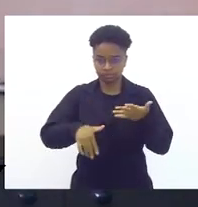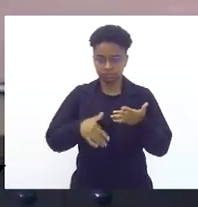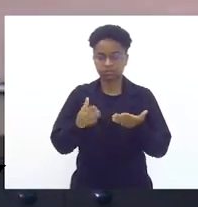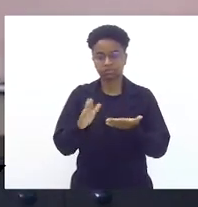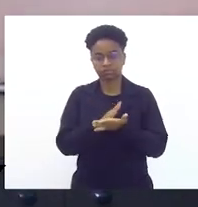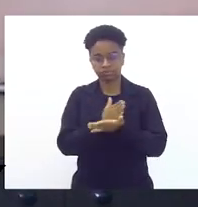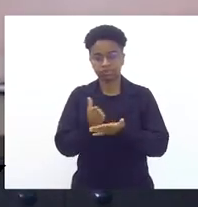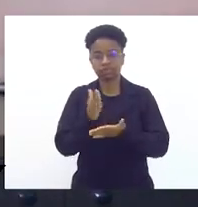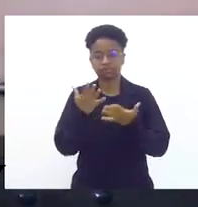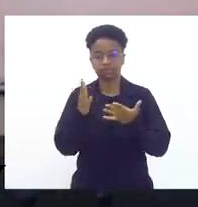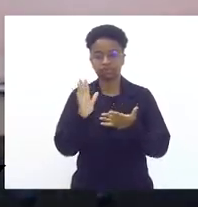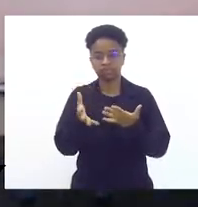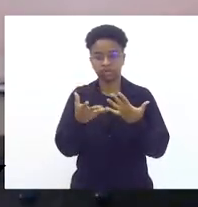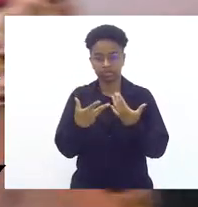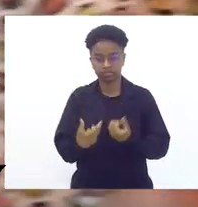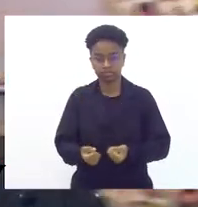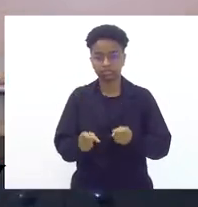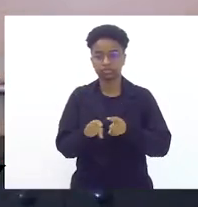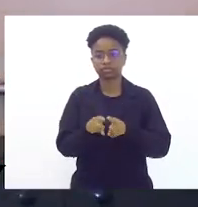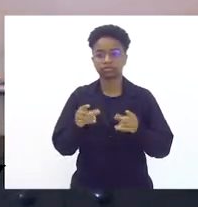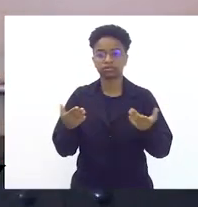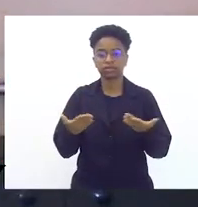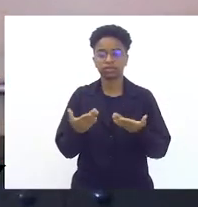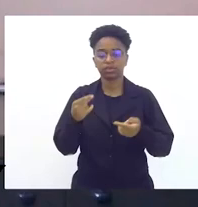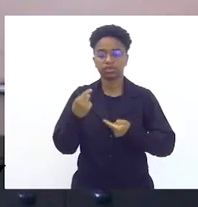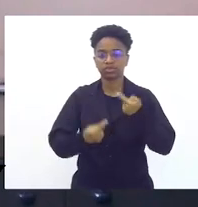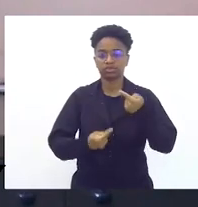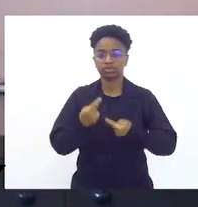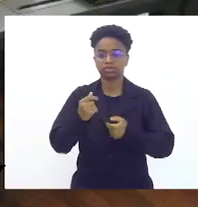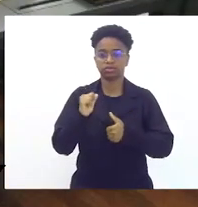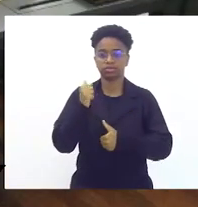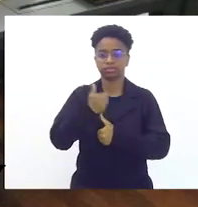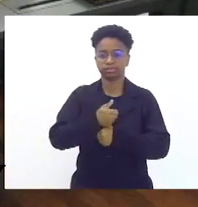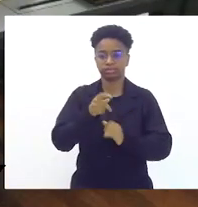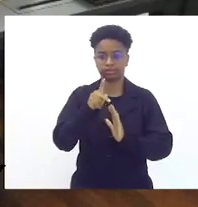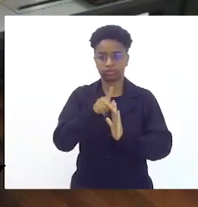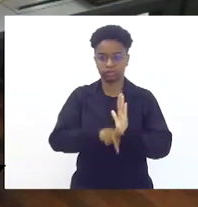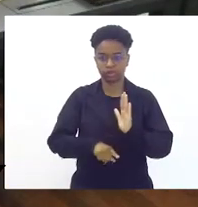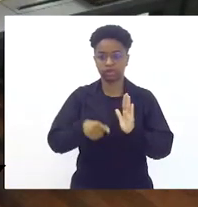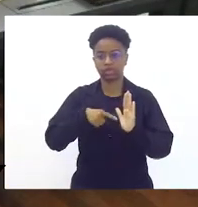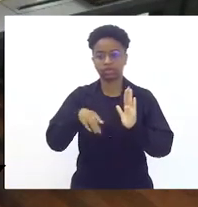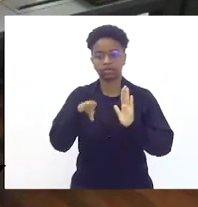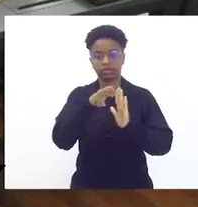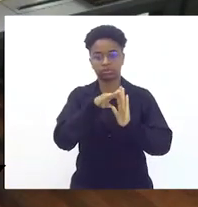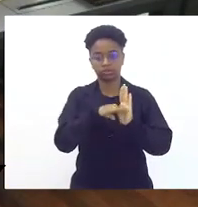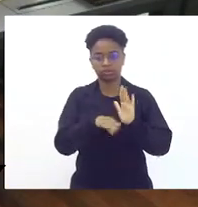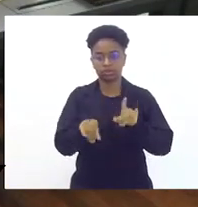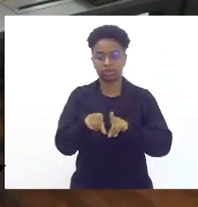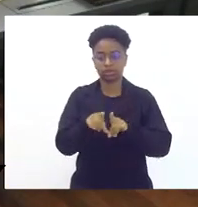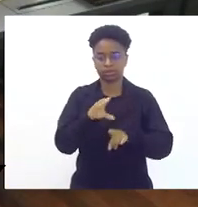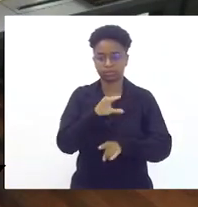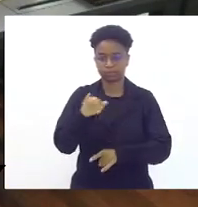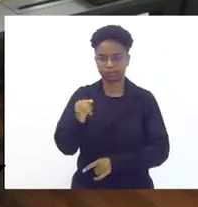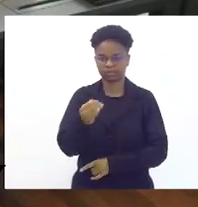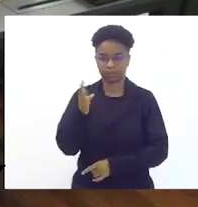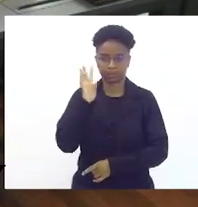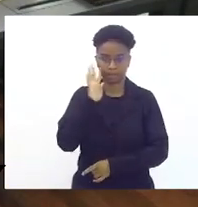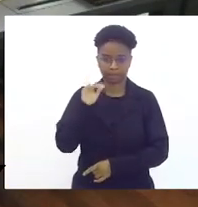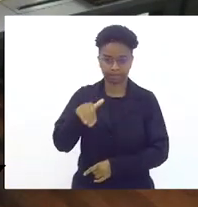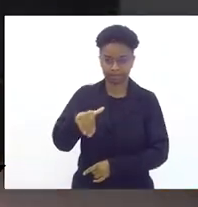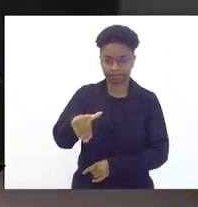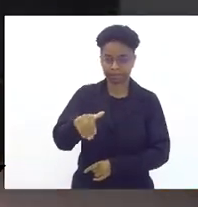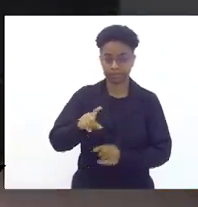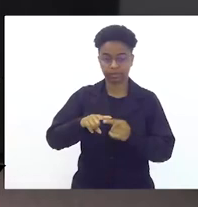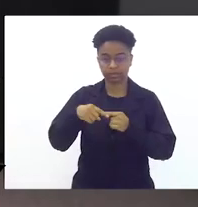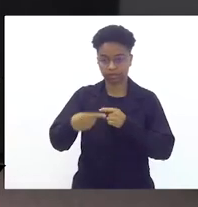acatadas e agora a gente já tá discutindo substitutivo desse projeto tá na pauta da ccj quarta-feira depois eu vou informar